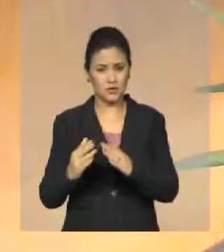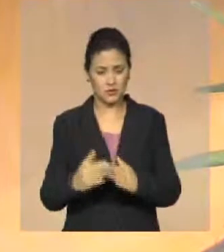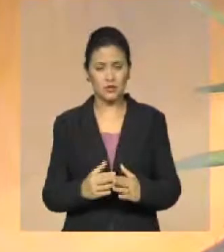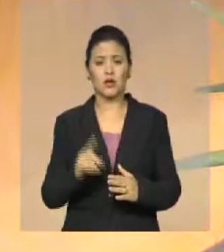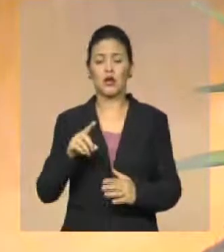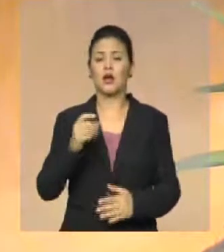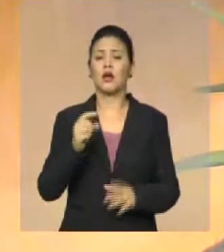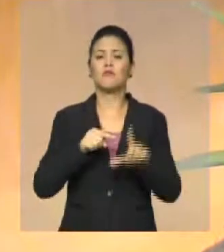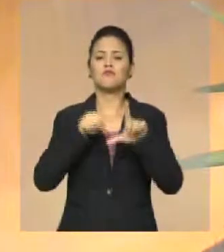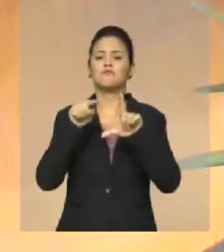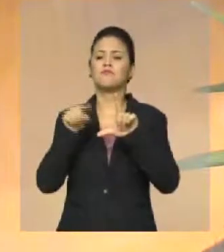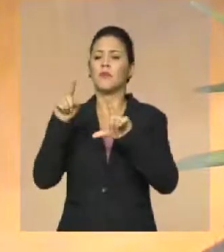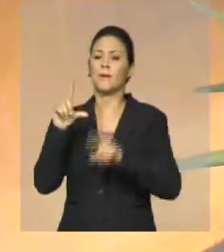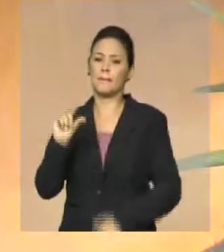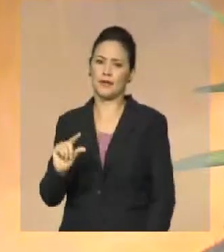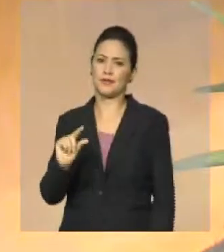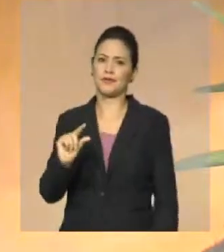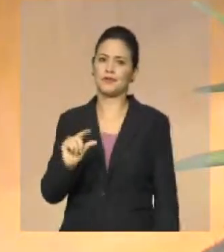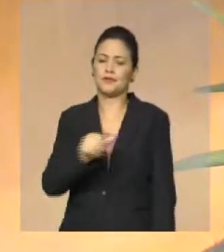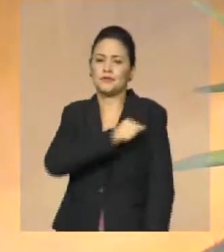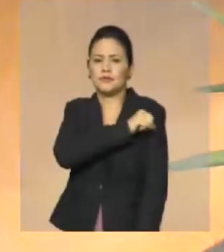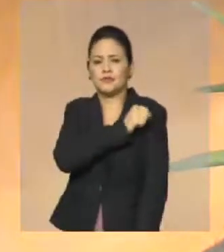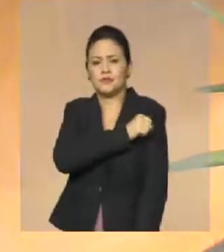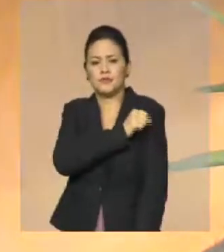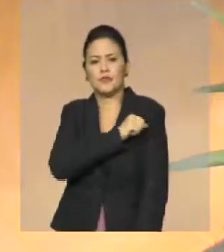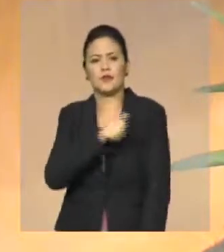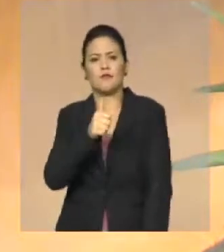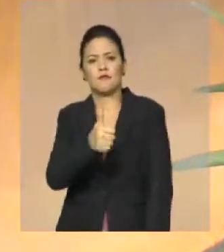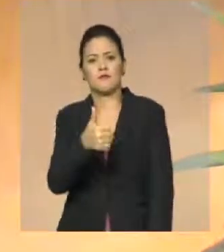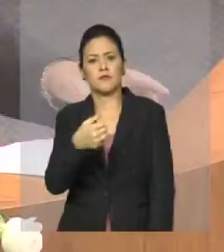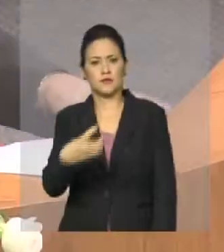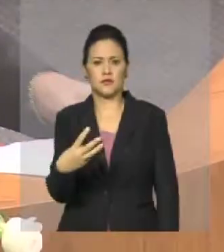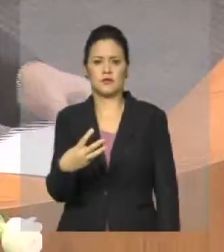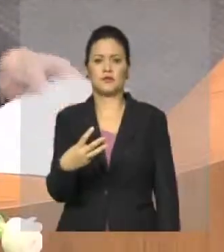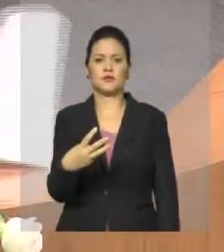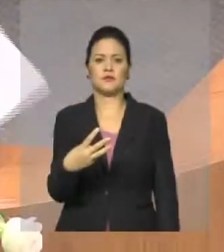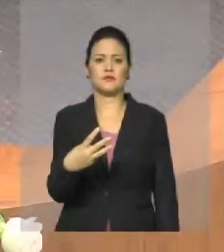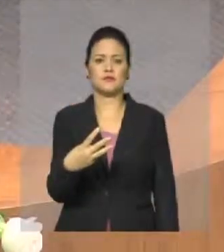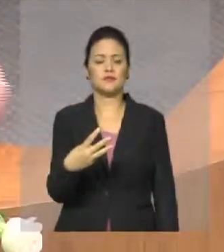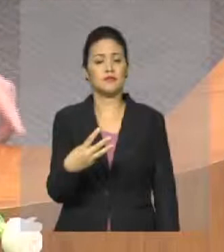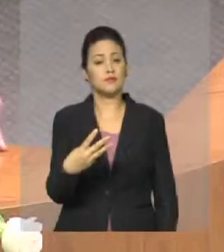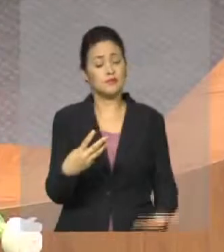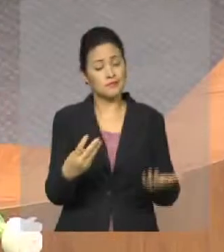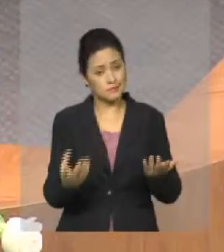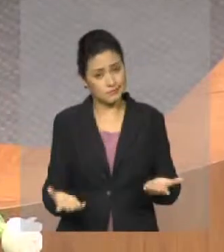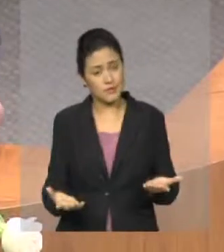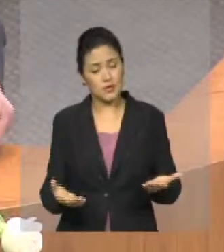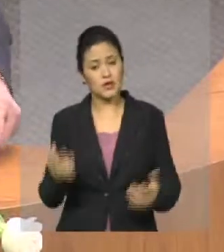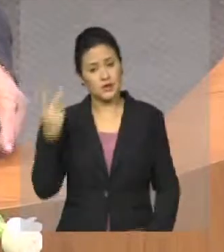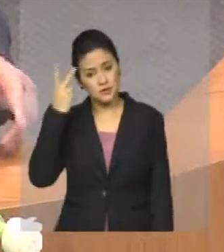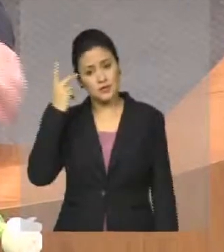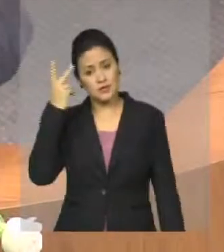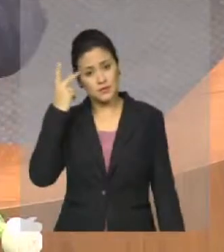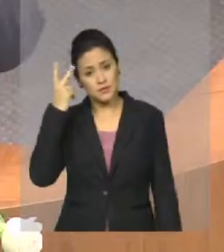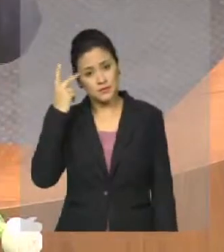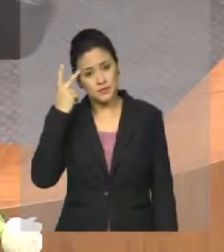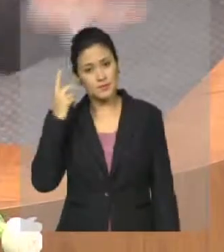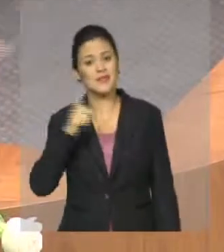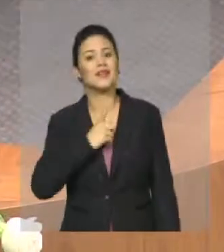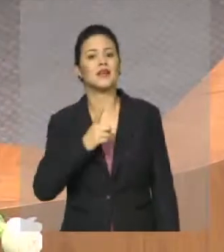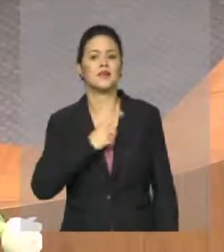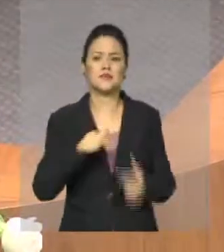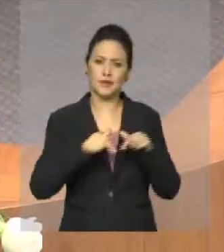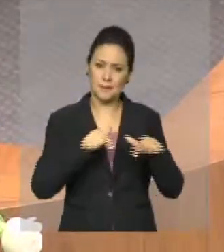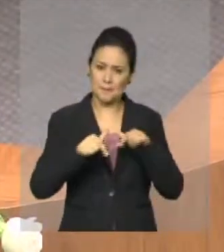Rio de Janeiro é a 23ª. Então, evidentemente, São Paulo houve um trabalho